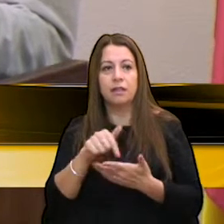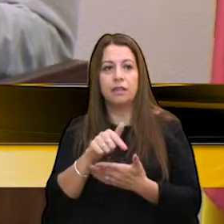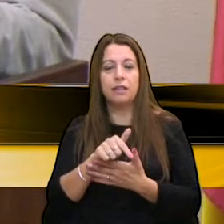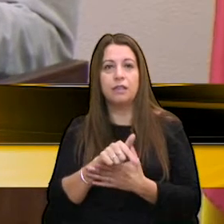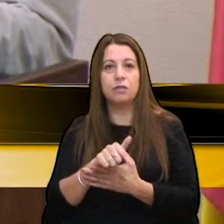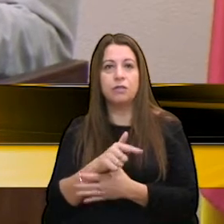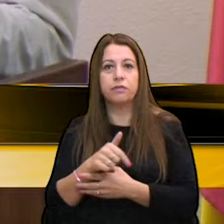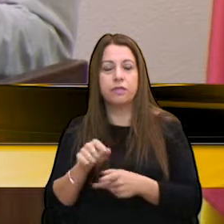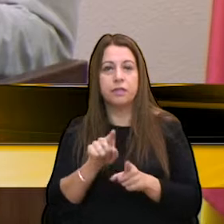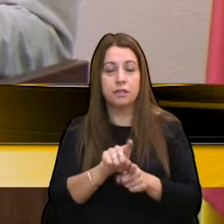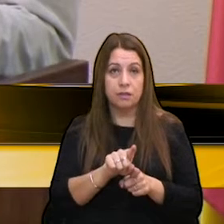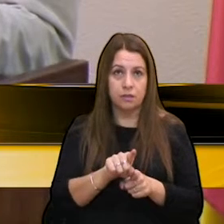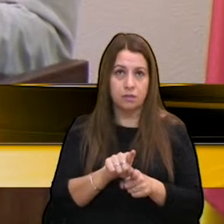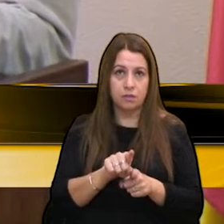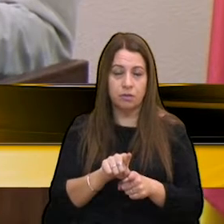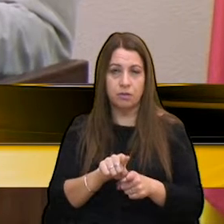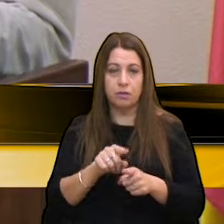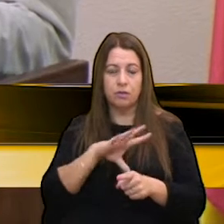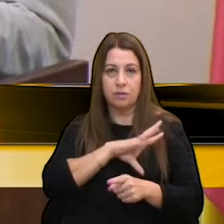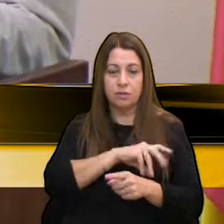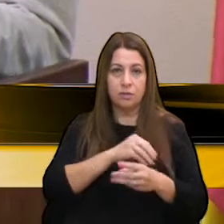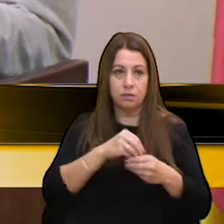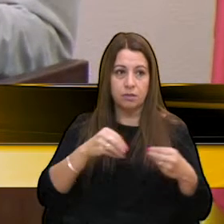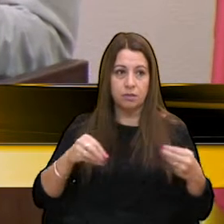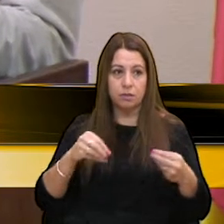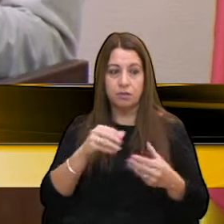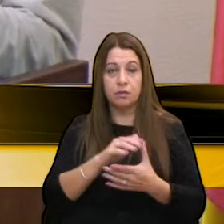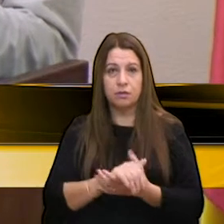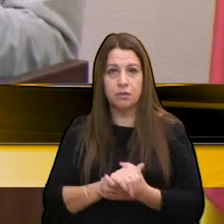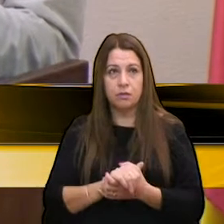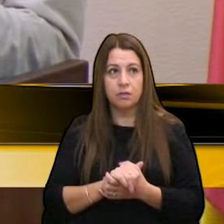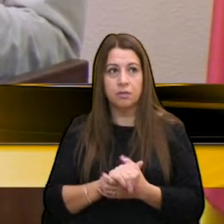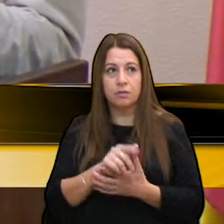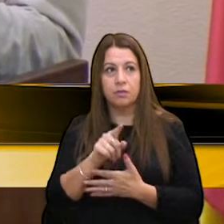13,45%. E apego e amor à terra,